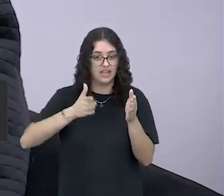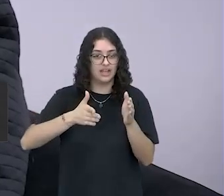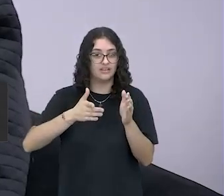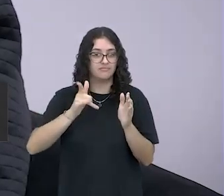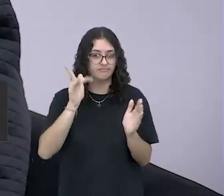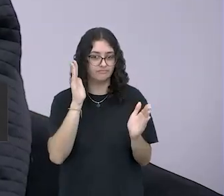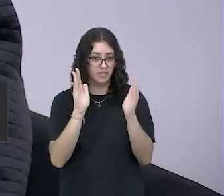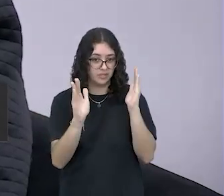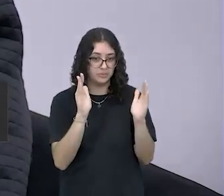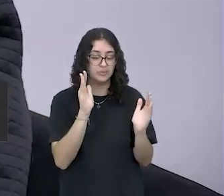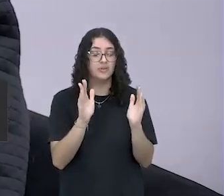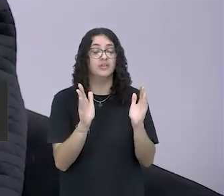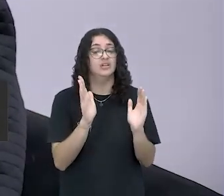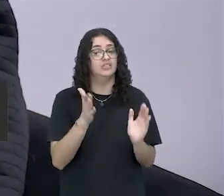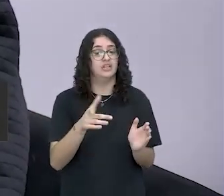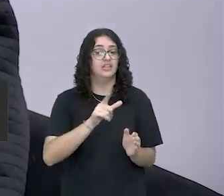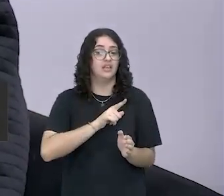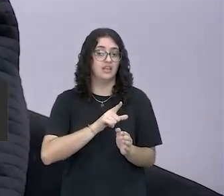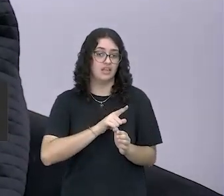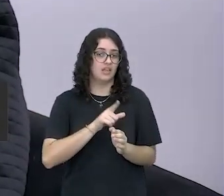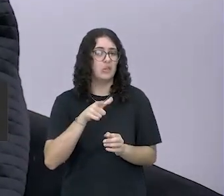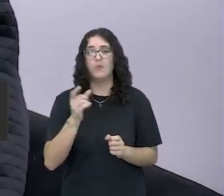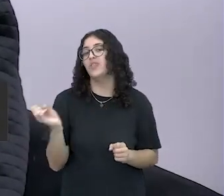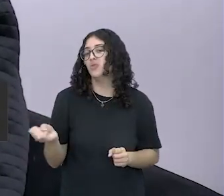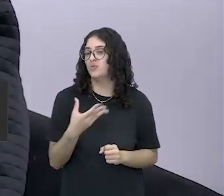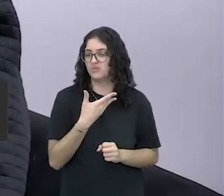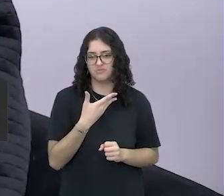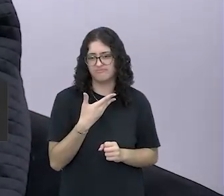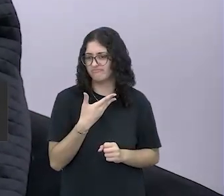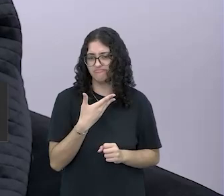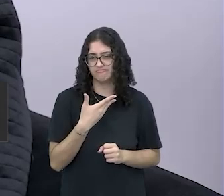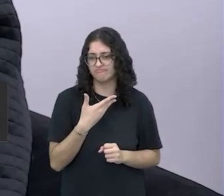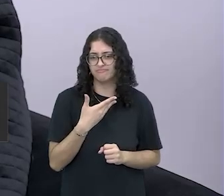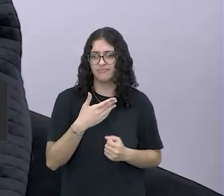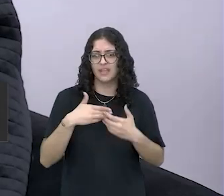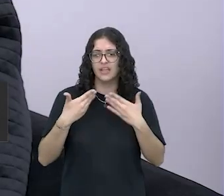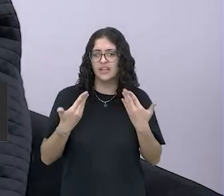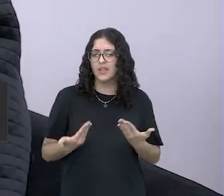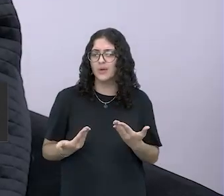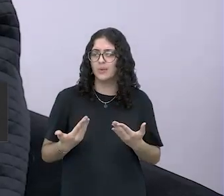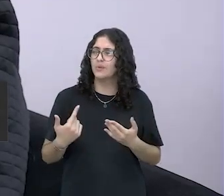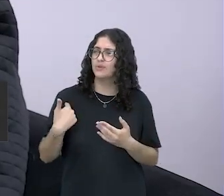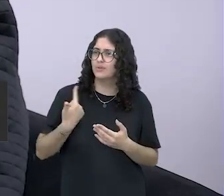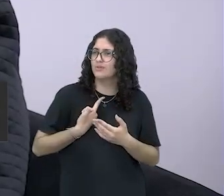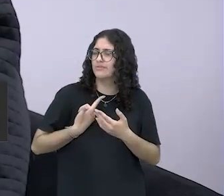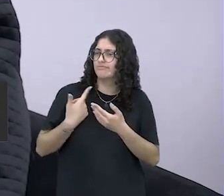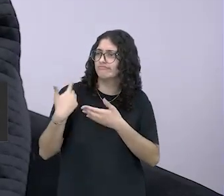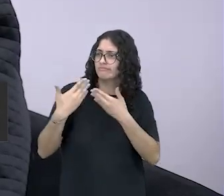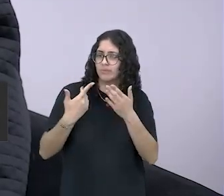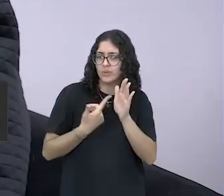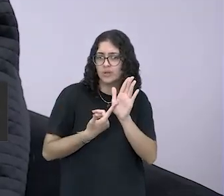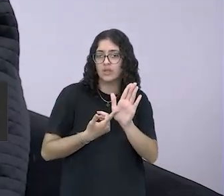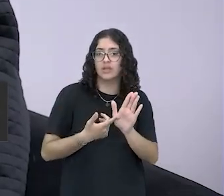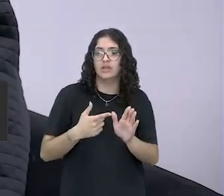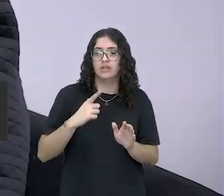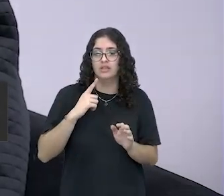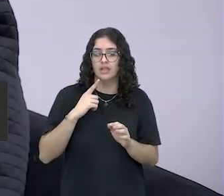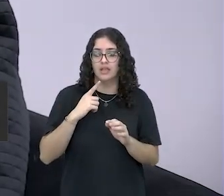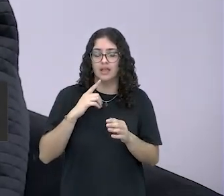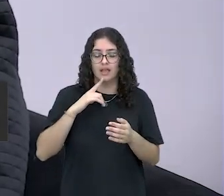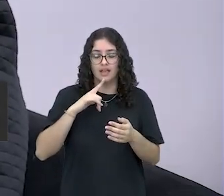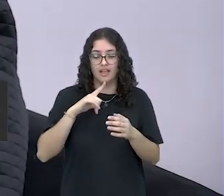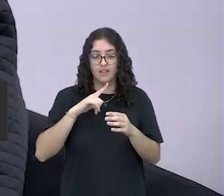época já se trabalhava. Então isso não é novo. Então quando a gente vem, eu tive alunos no EJA